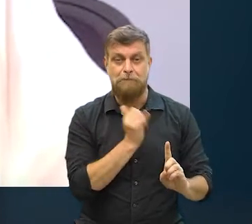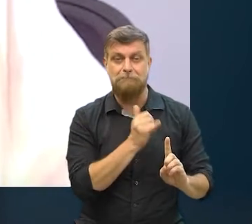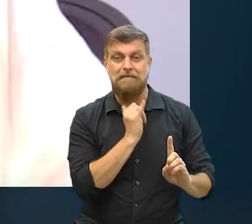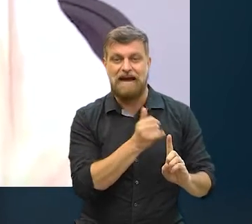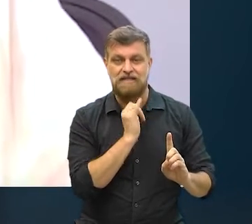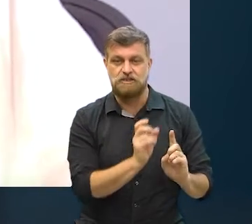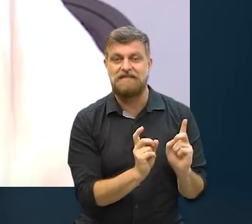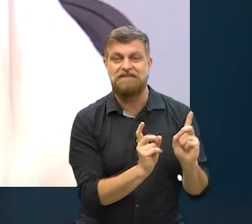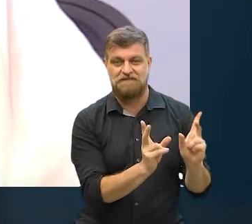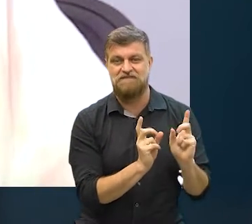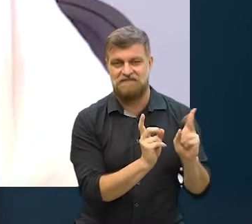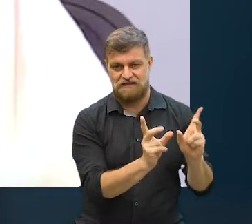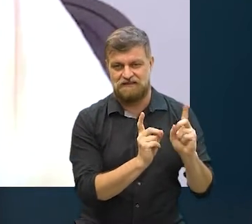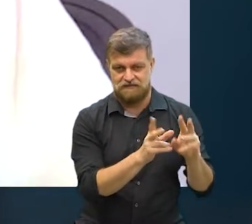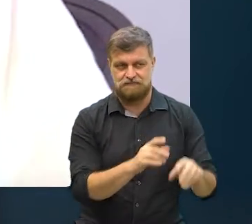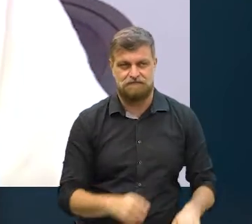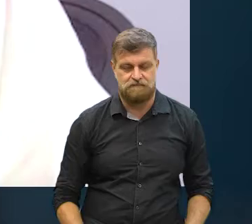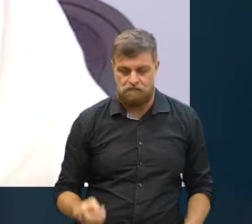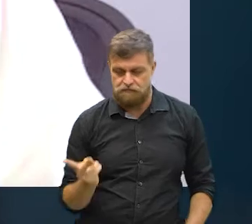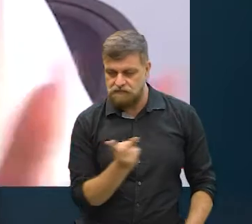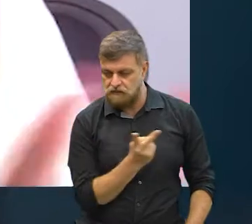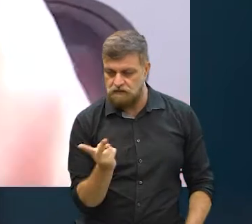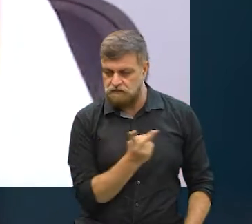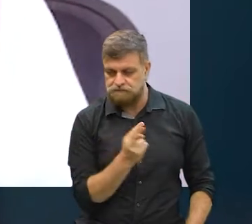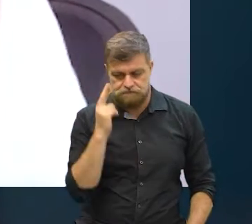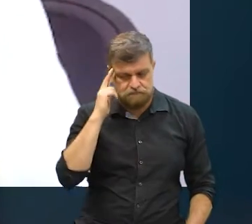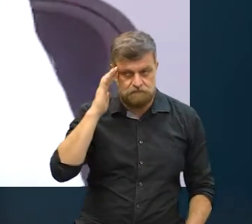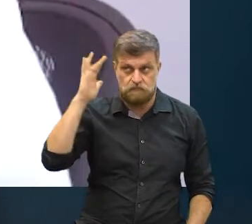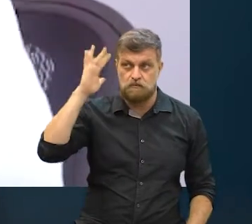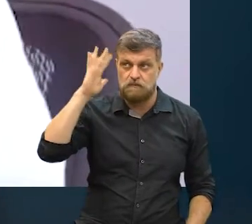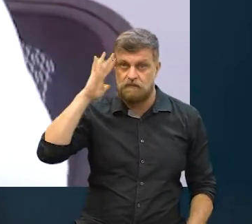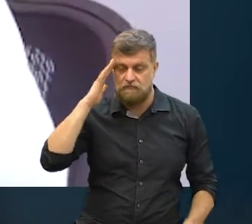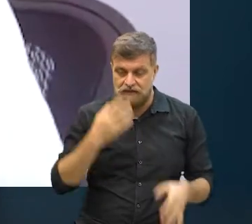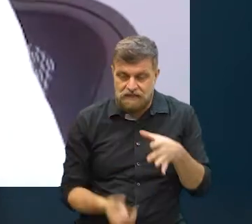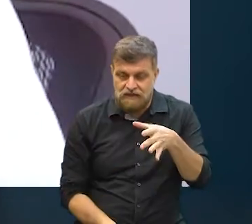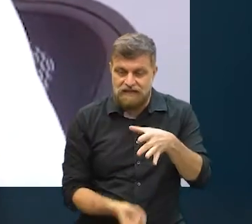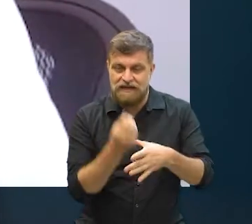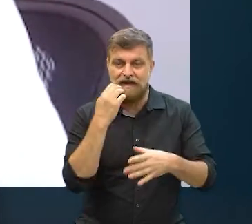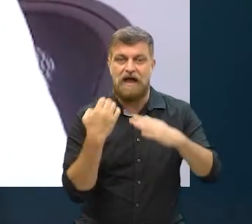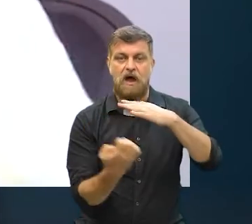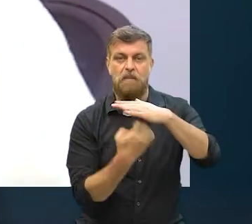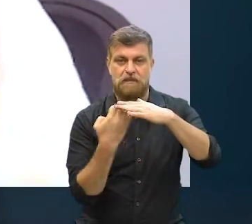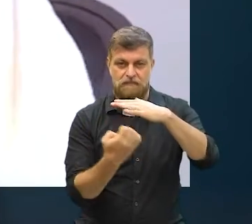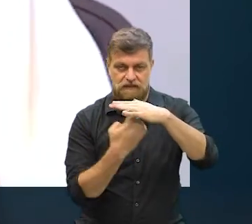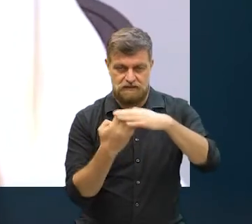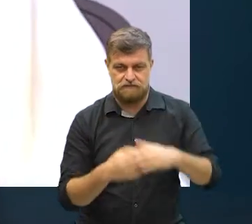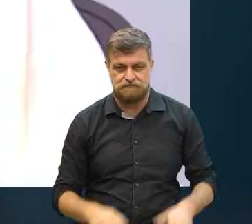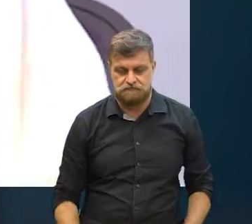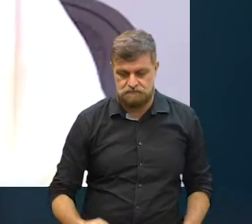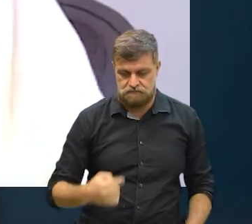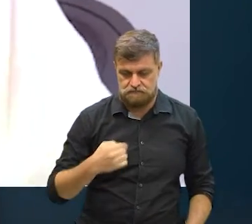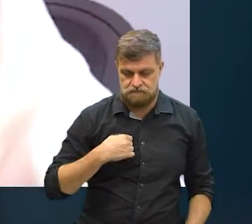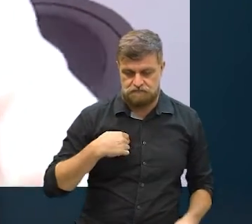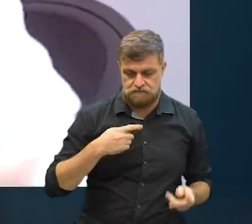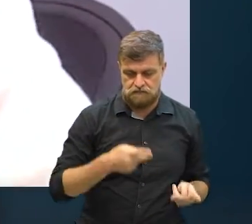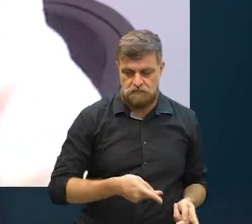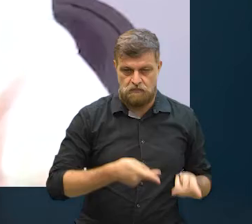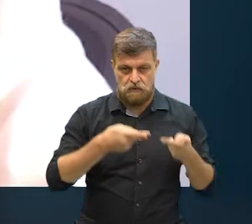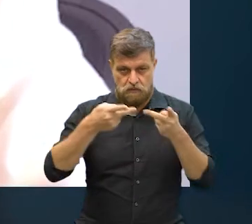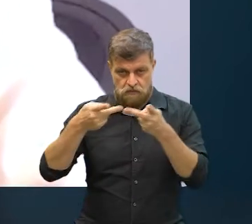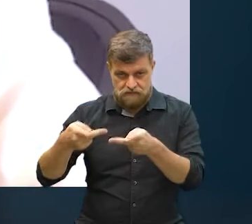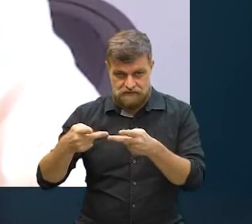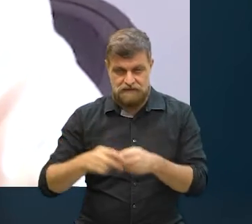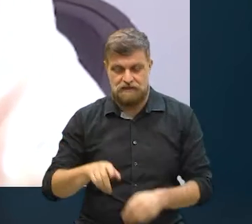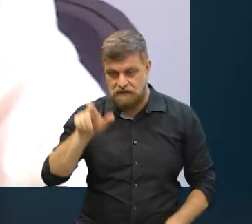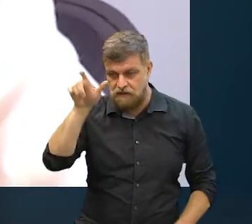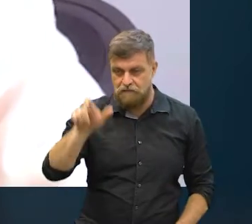marketing. Então, nosso sonho era ter uma empresa. E quando eu fui convidada pela minha